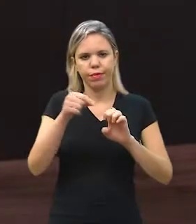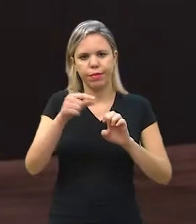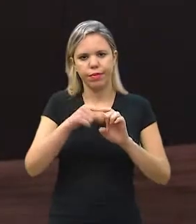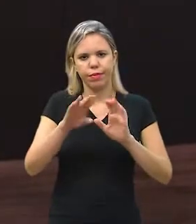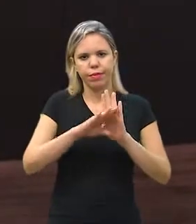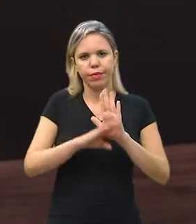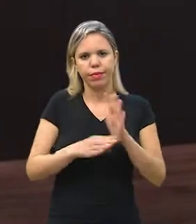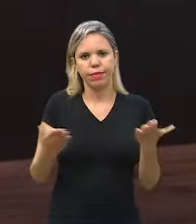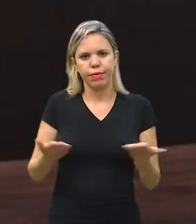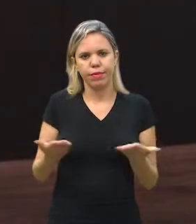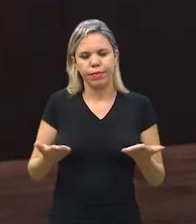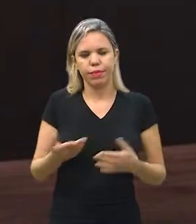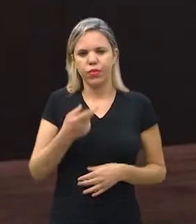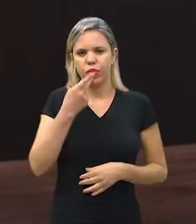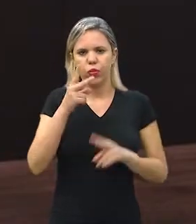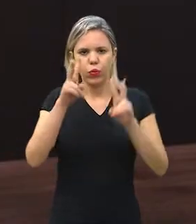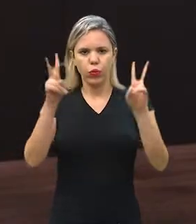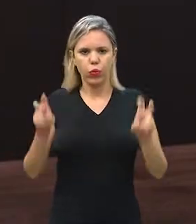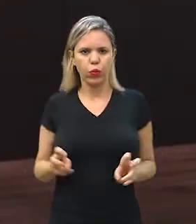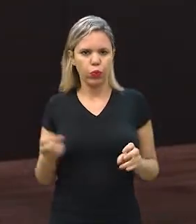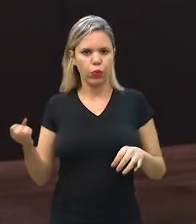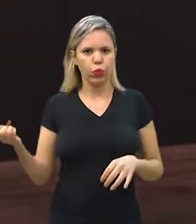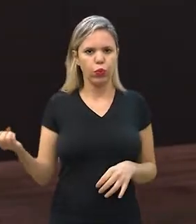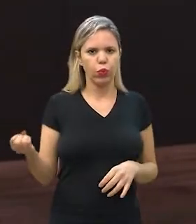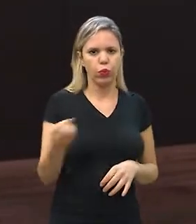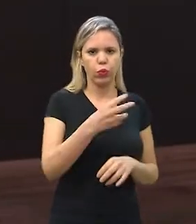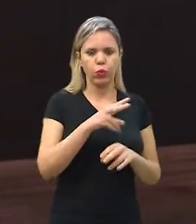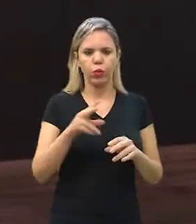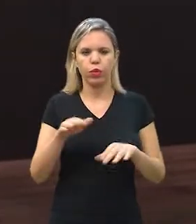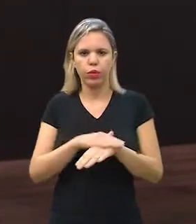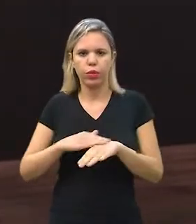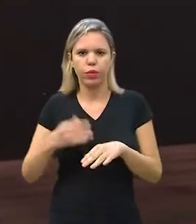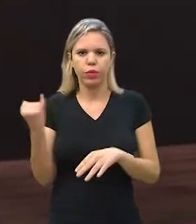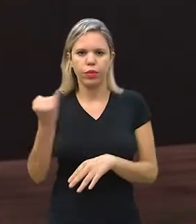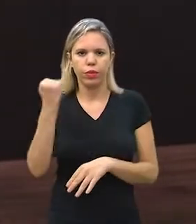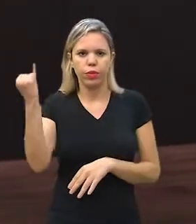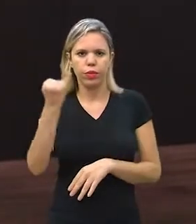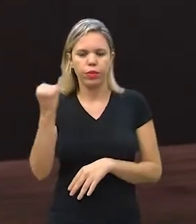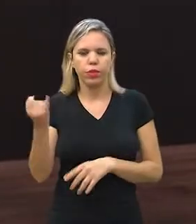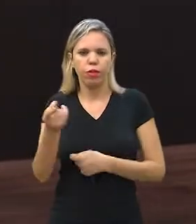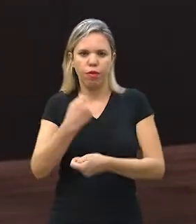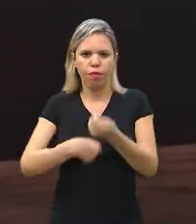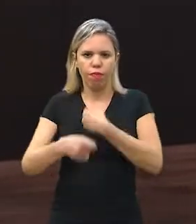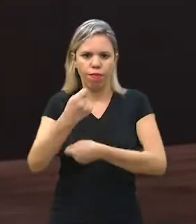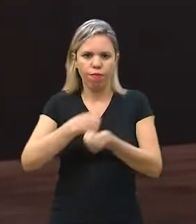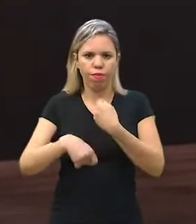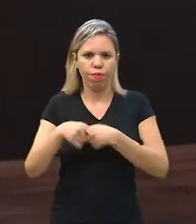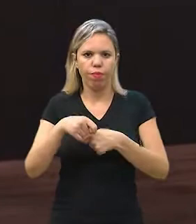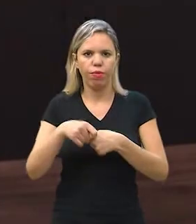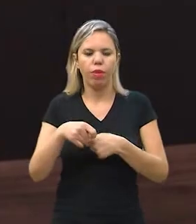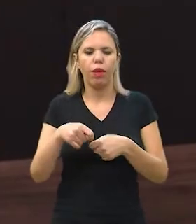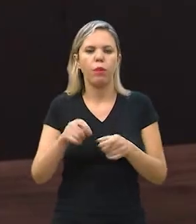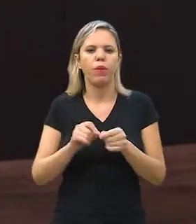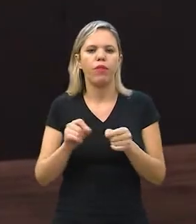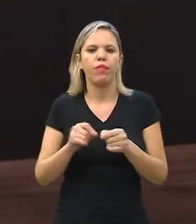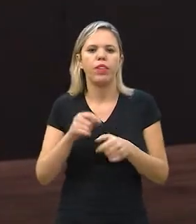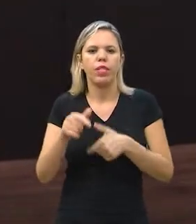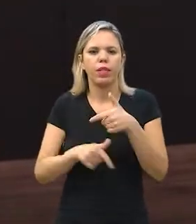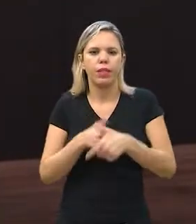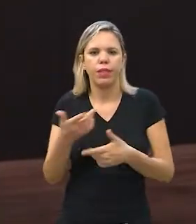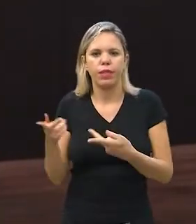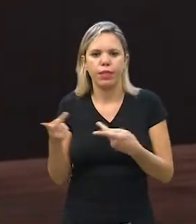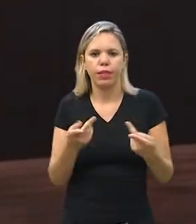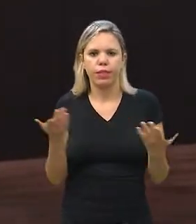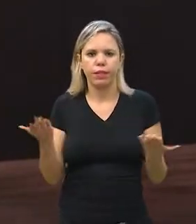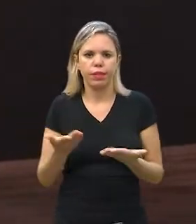Olá, você que assiste o Ser Empreendedor. Agora a gente vai falar sobre um novo assunto, a importância do networking no